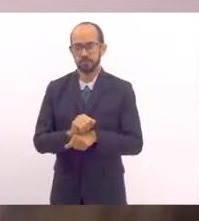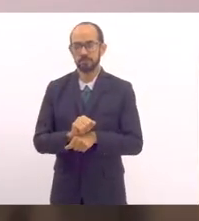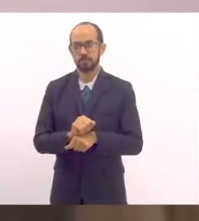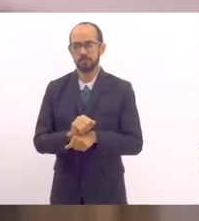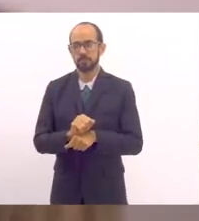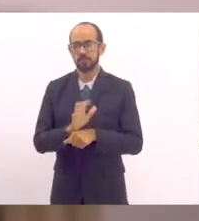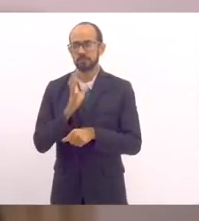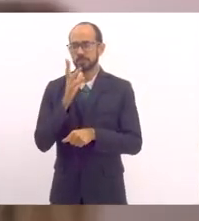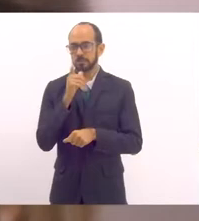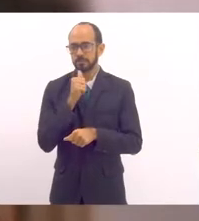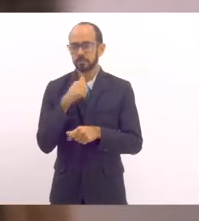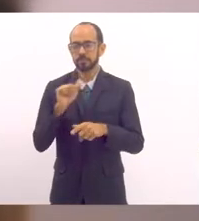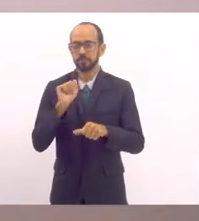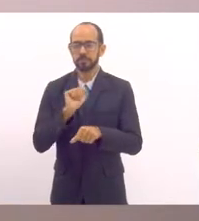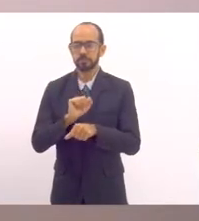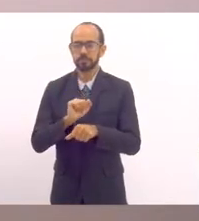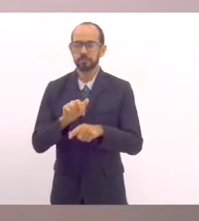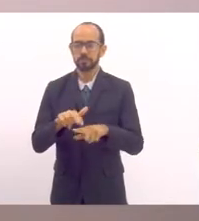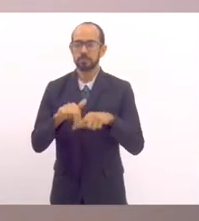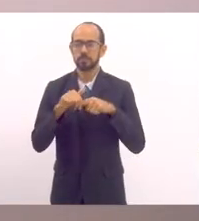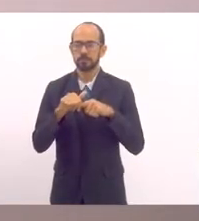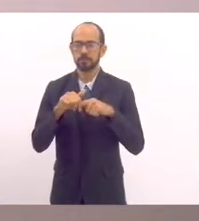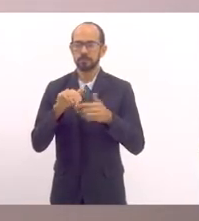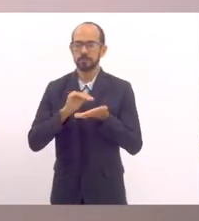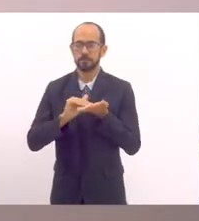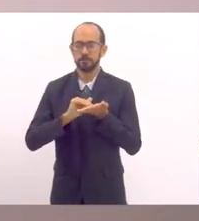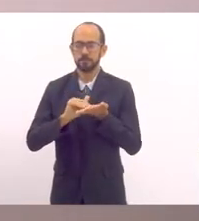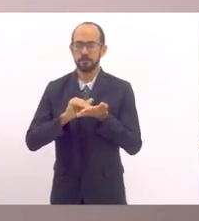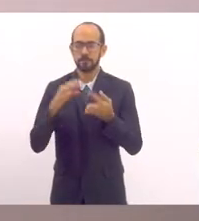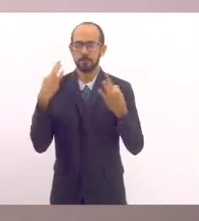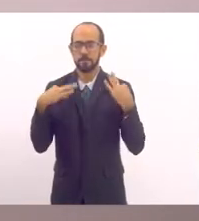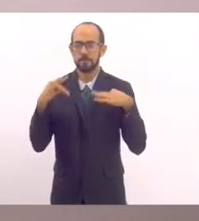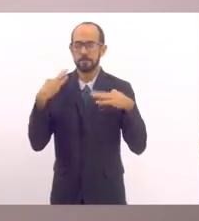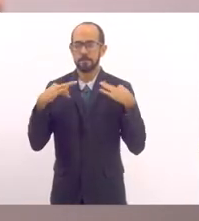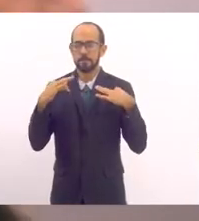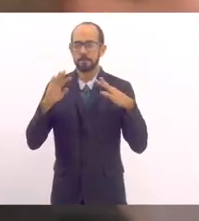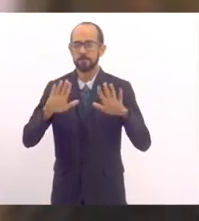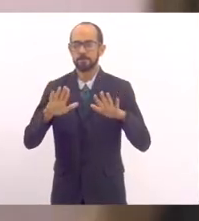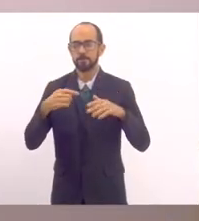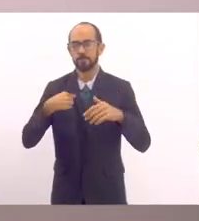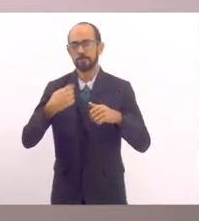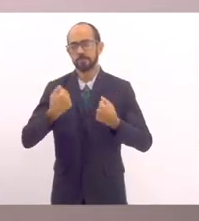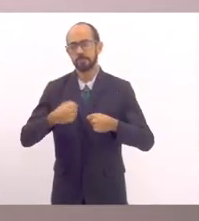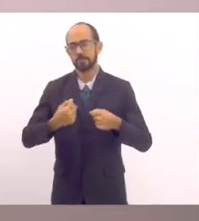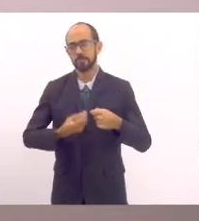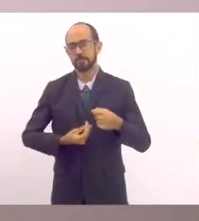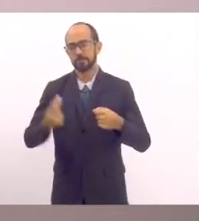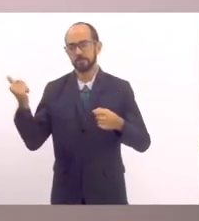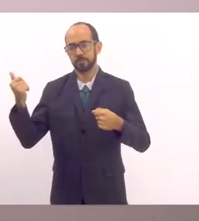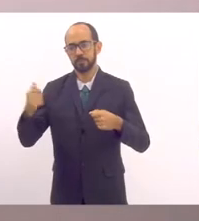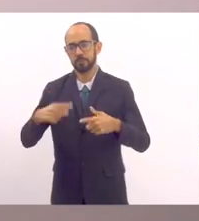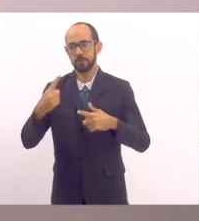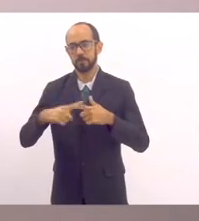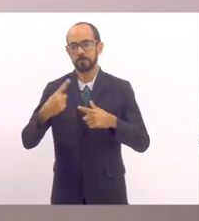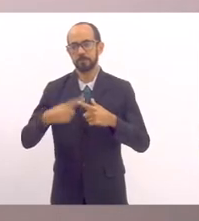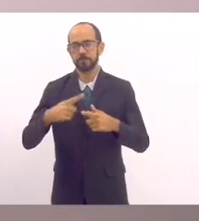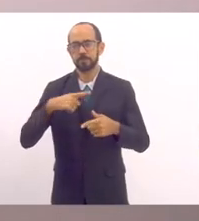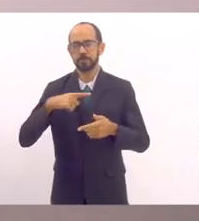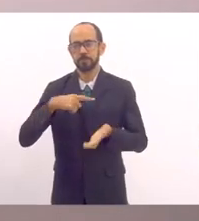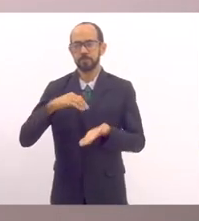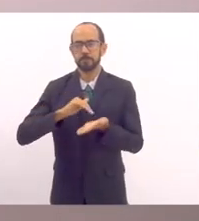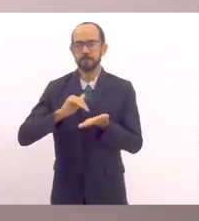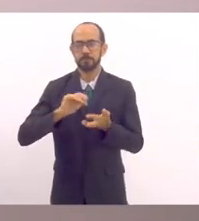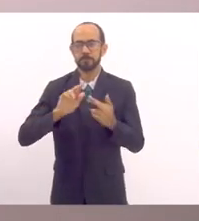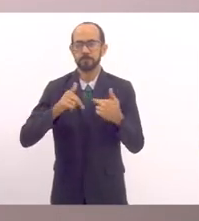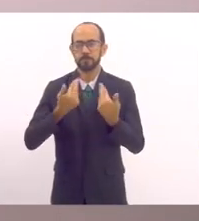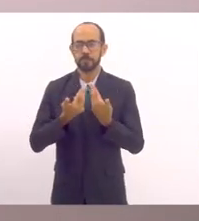demorado para esperar o nosso secretário de Turismo, mas eu vou precisar me ausentar agora, que eu tenho uma